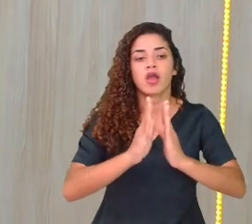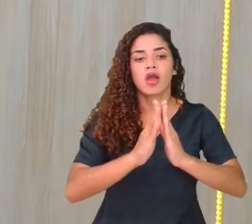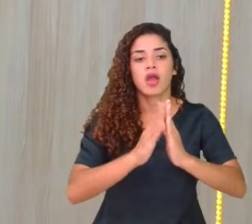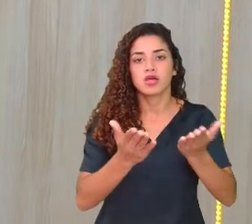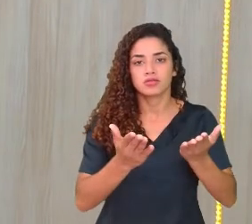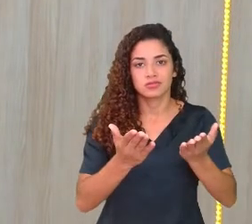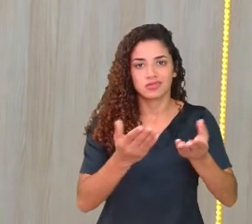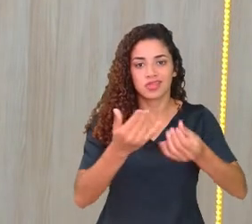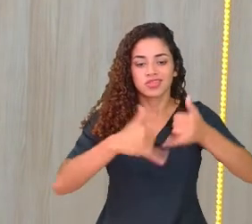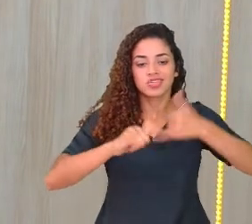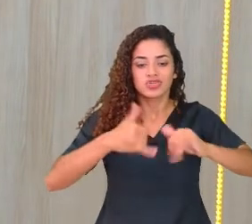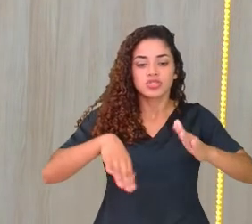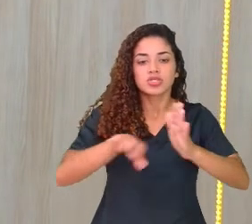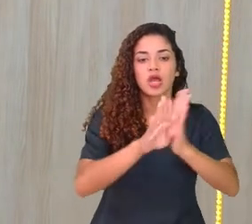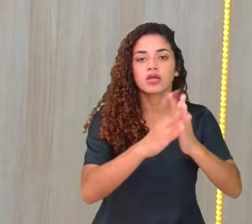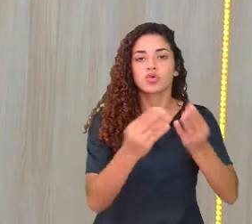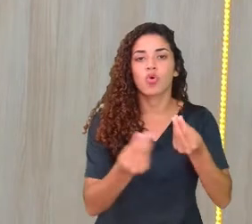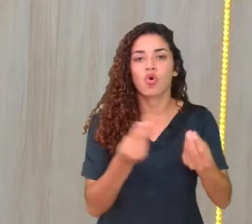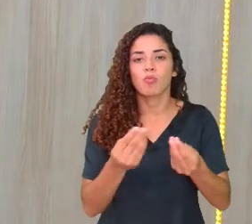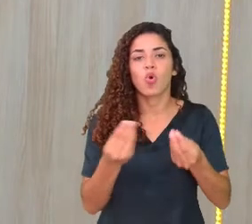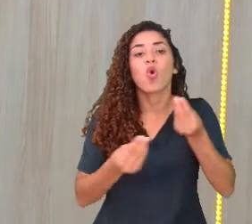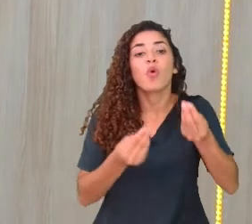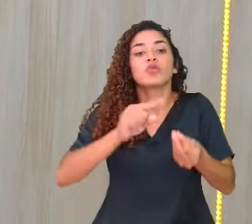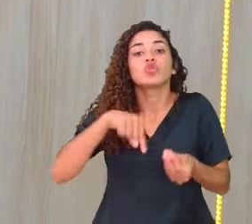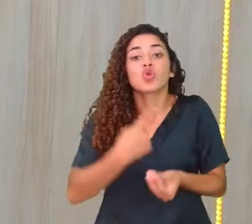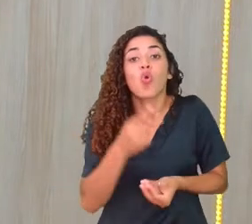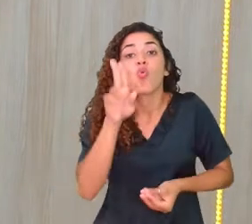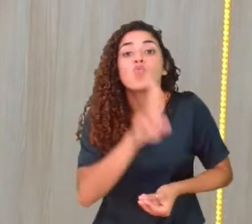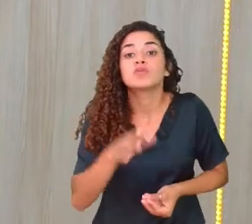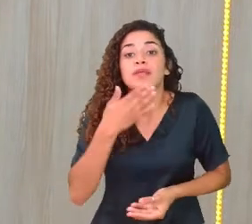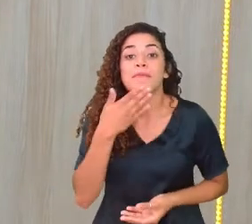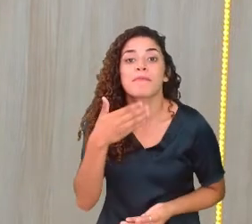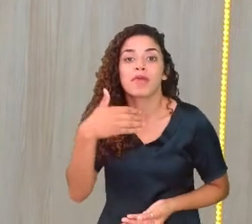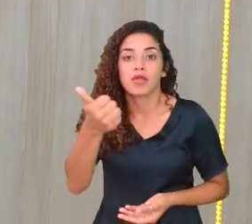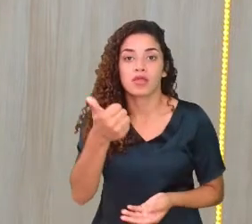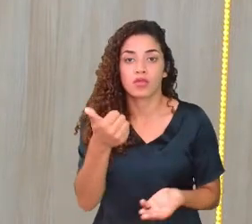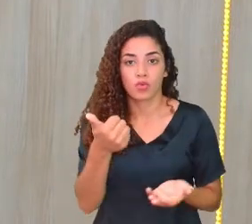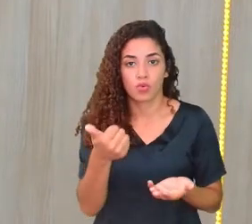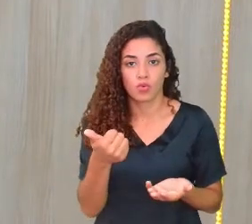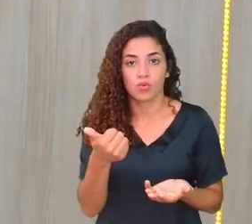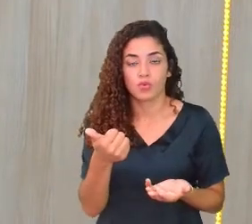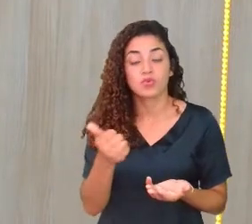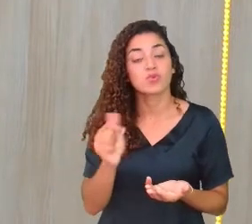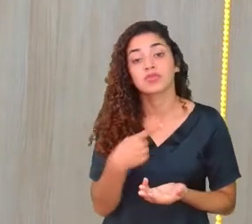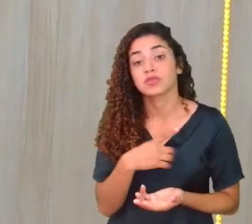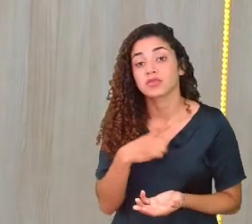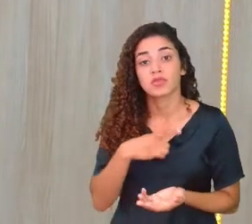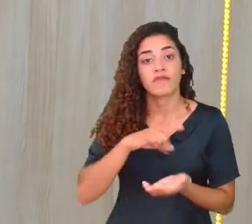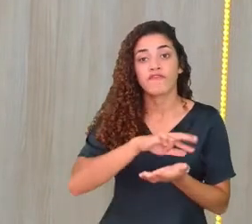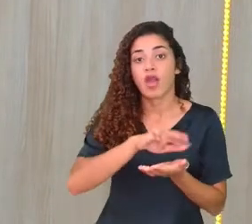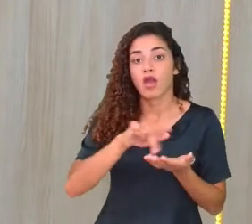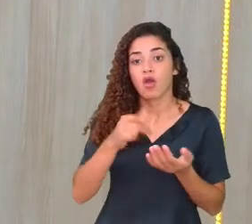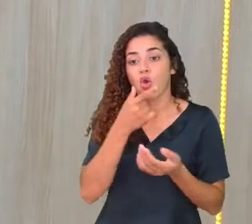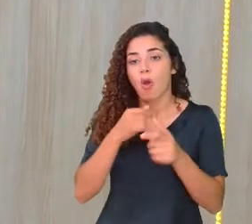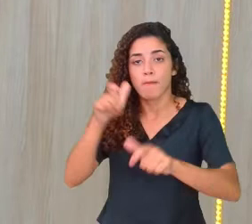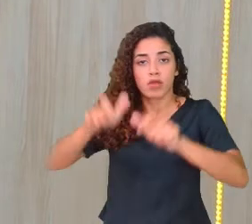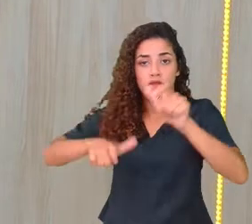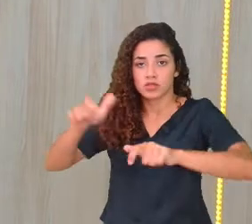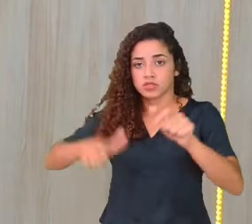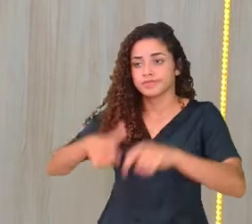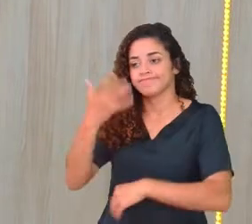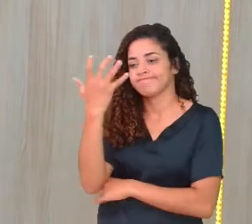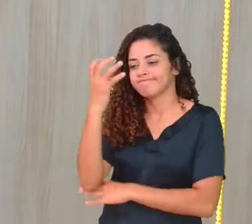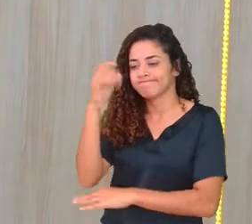nossas residências, como poderíamos utilizar de forma melhor a energia. Então, vários cientistas,